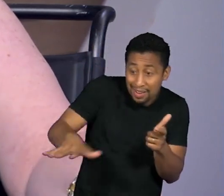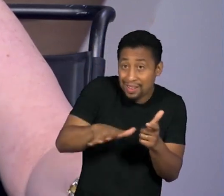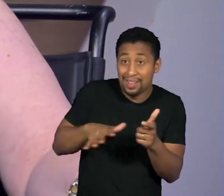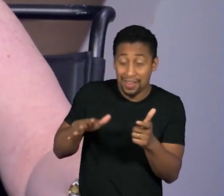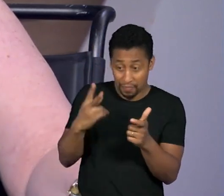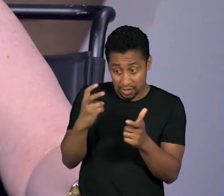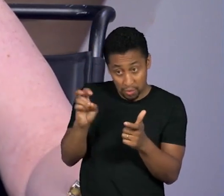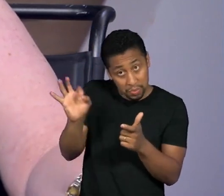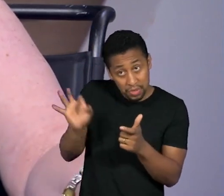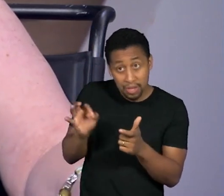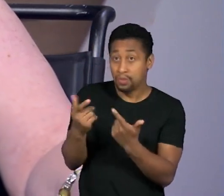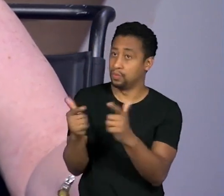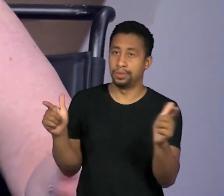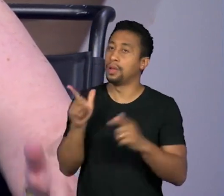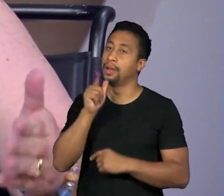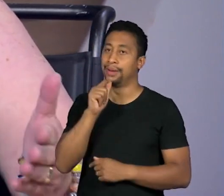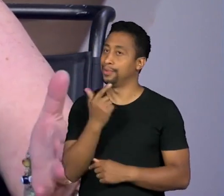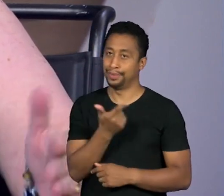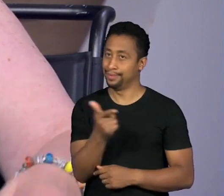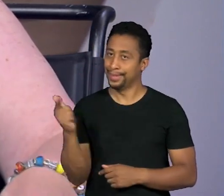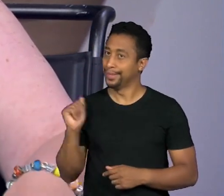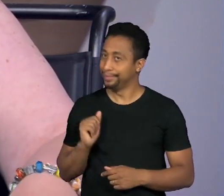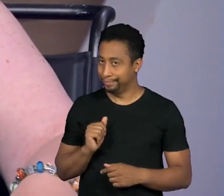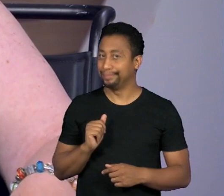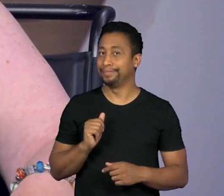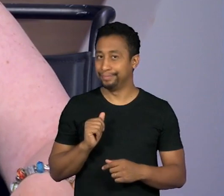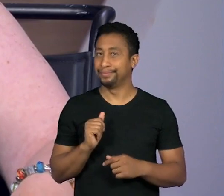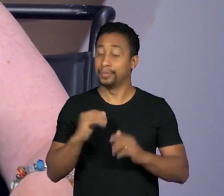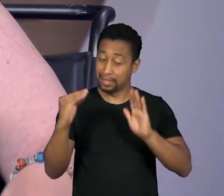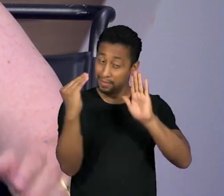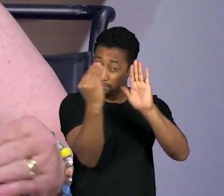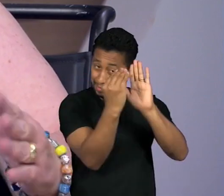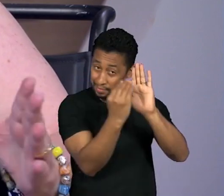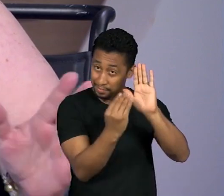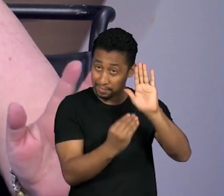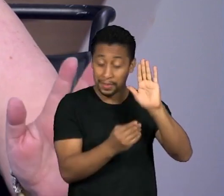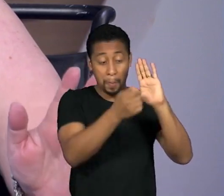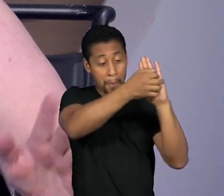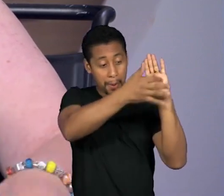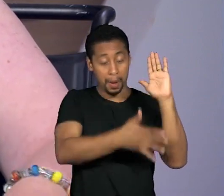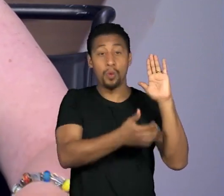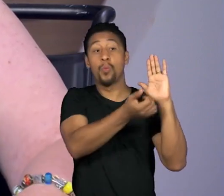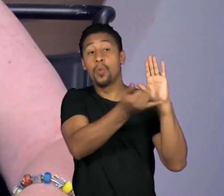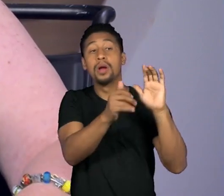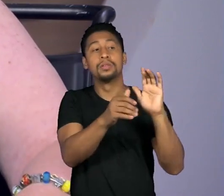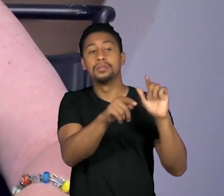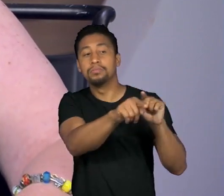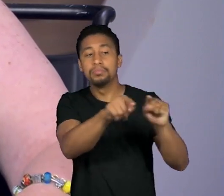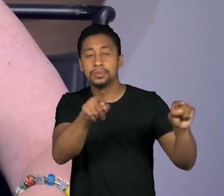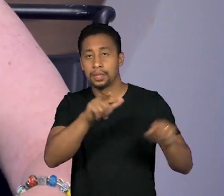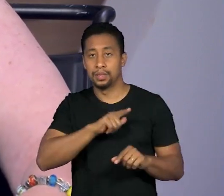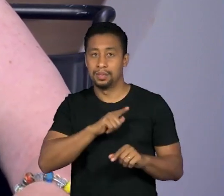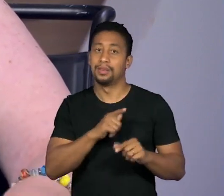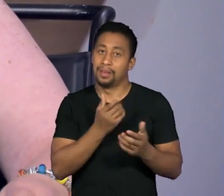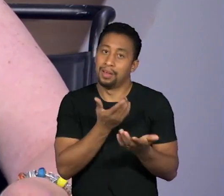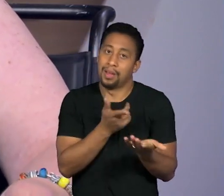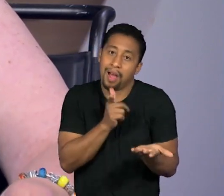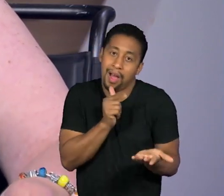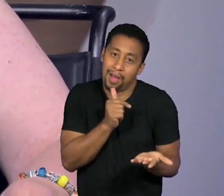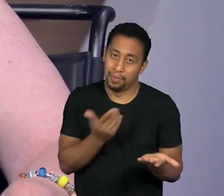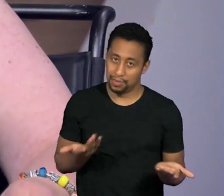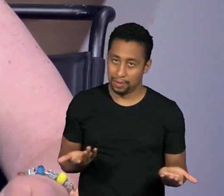Esses não estão na lista dos 25%, consideram que eles têm acesso à água.